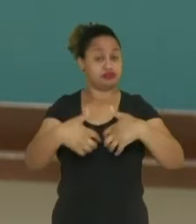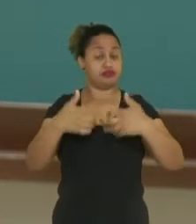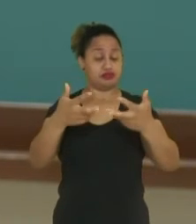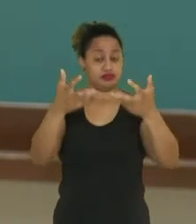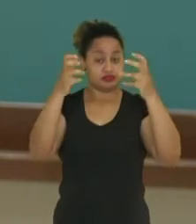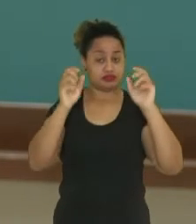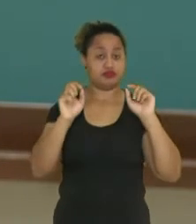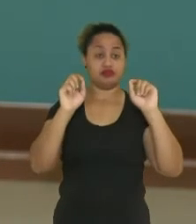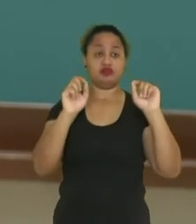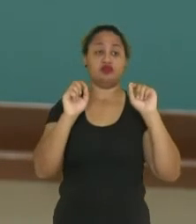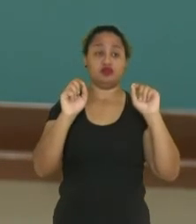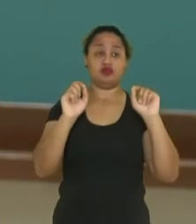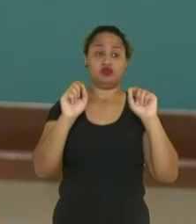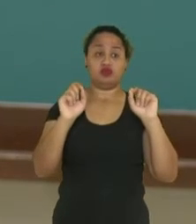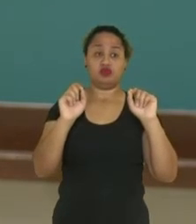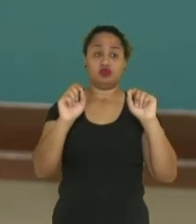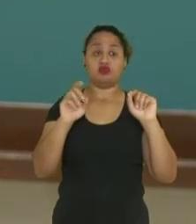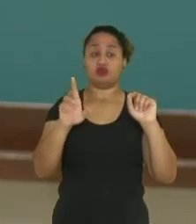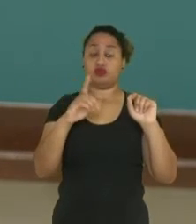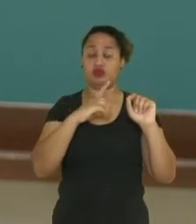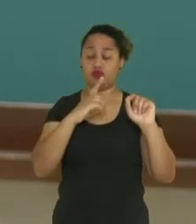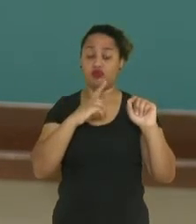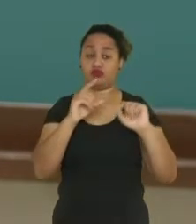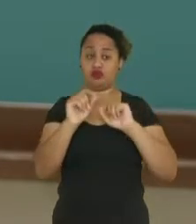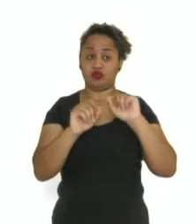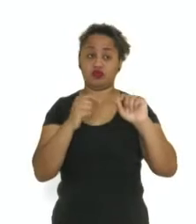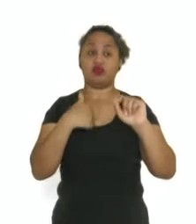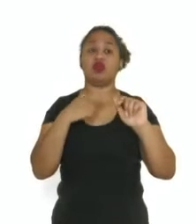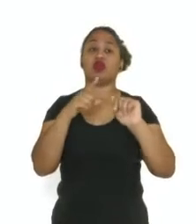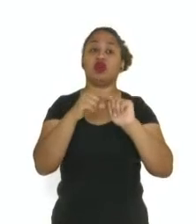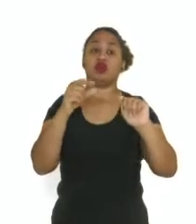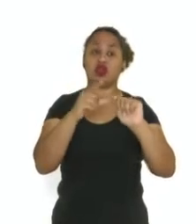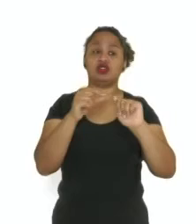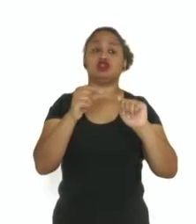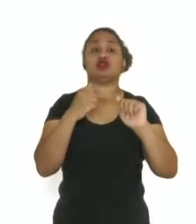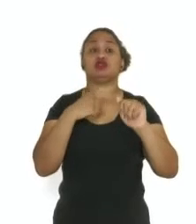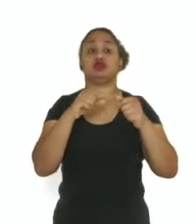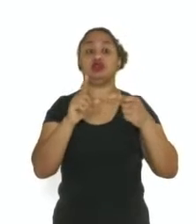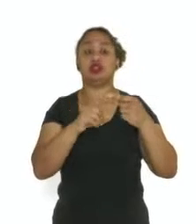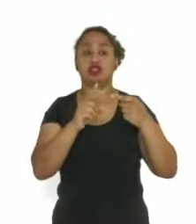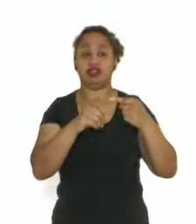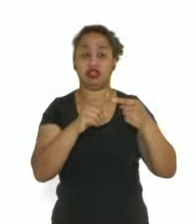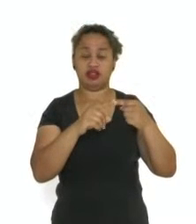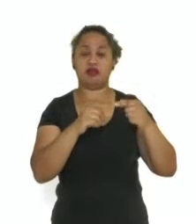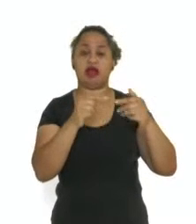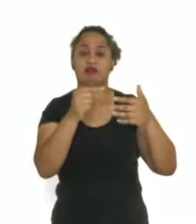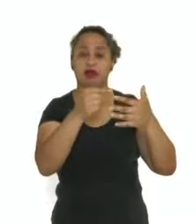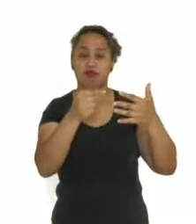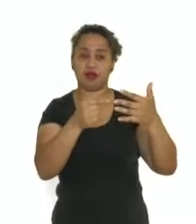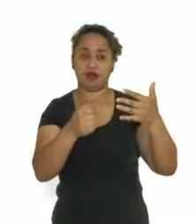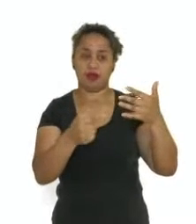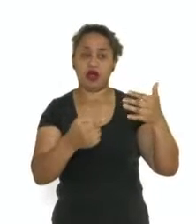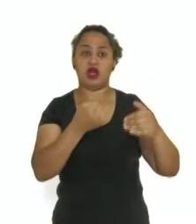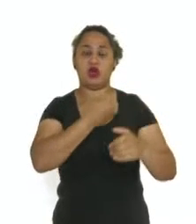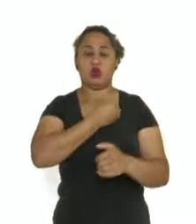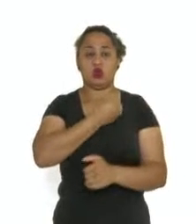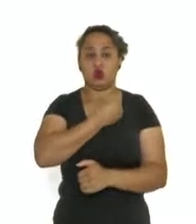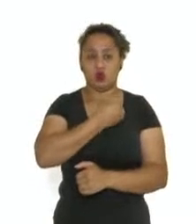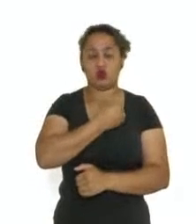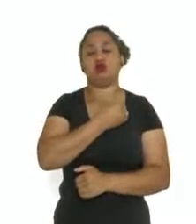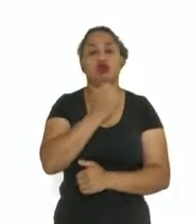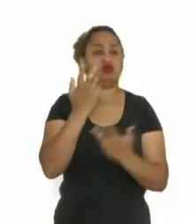aí que o que tem o seu artigo e os seus incisos em numerais cardinais é a